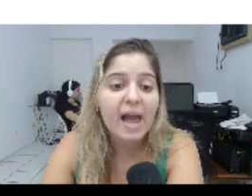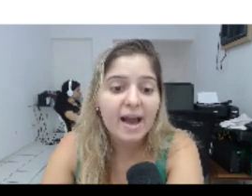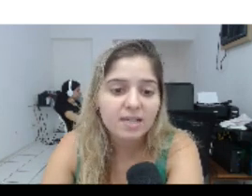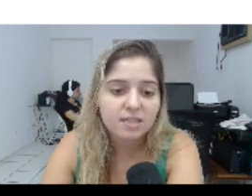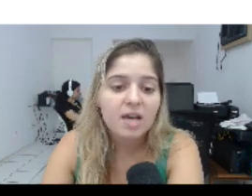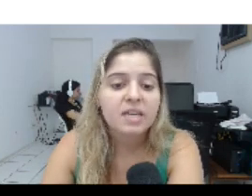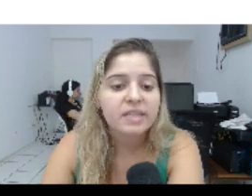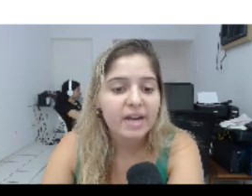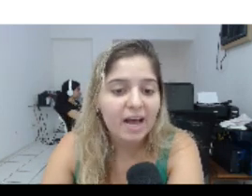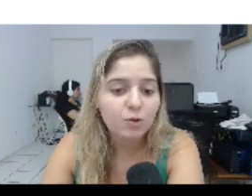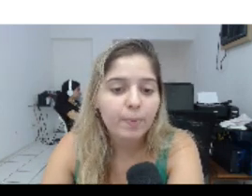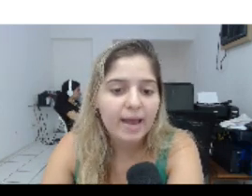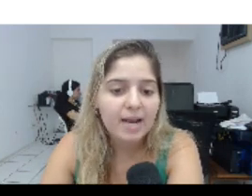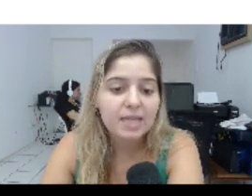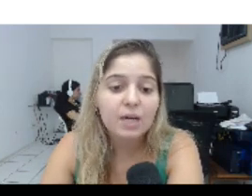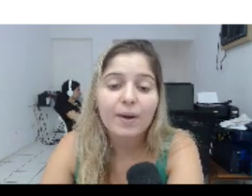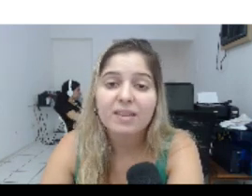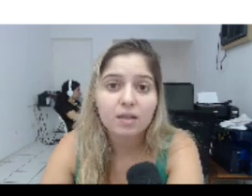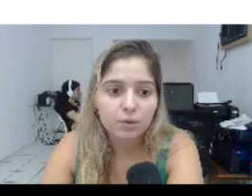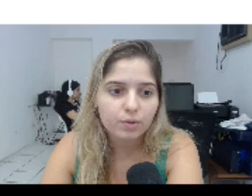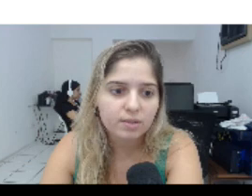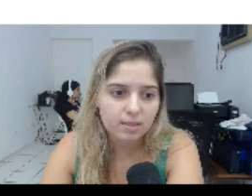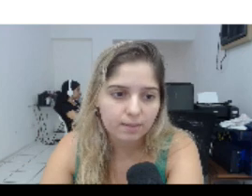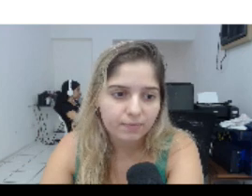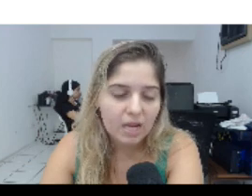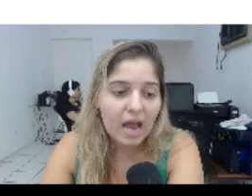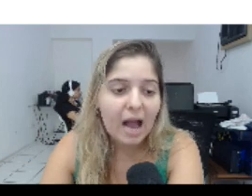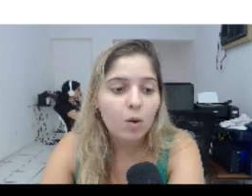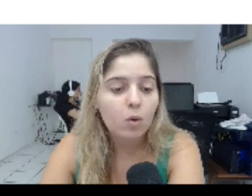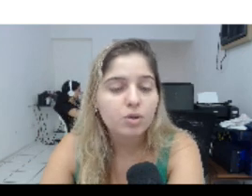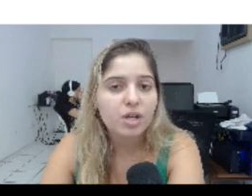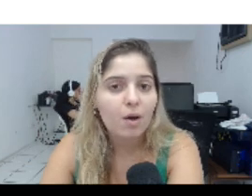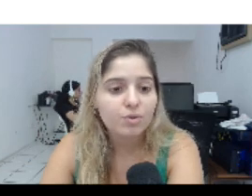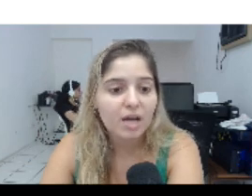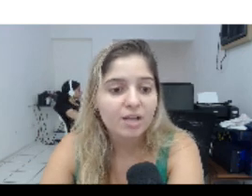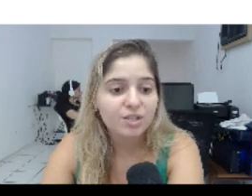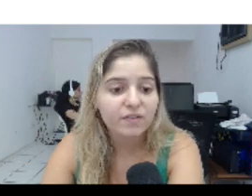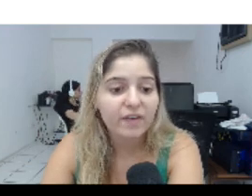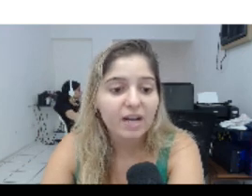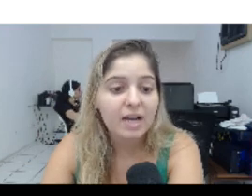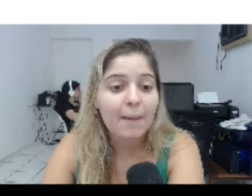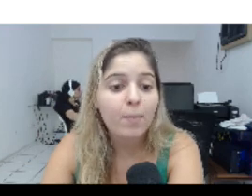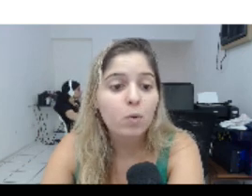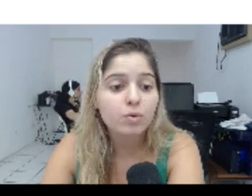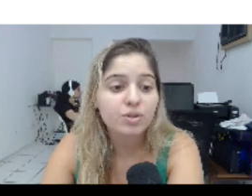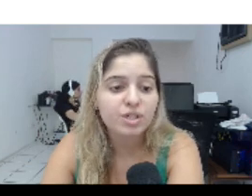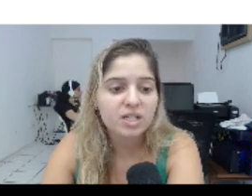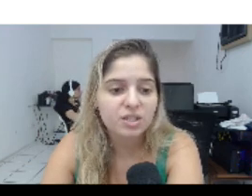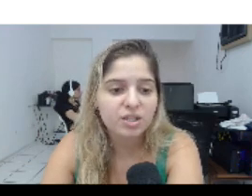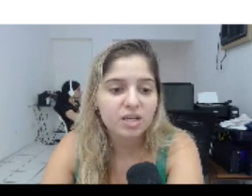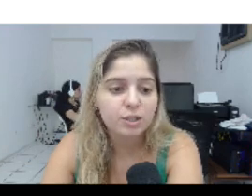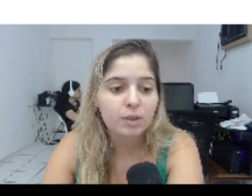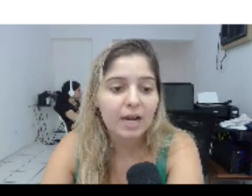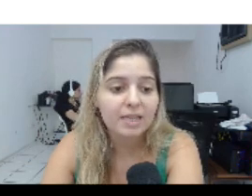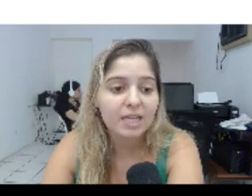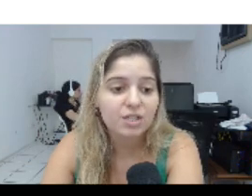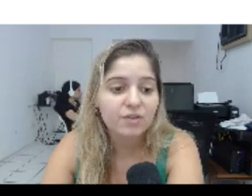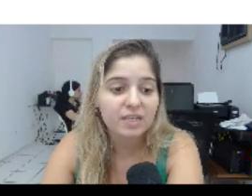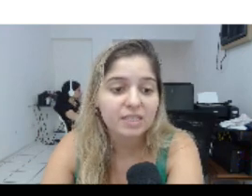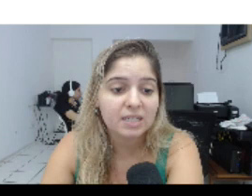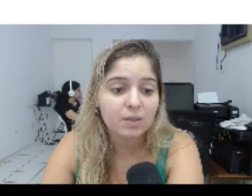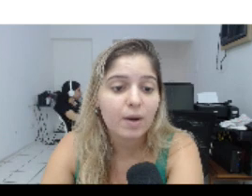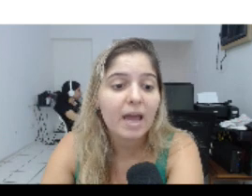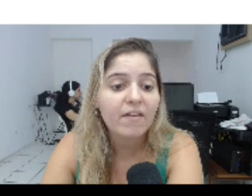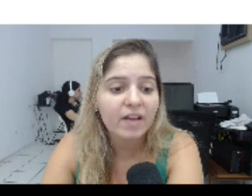mil que terá no PL não é tanto assim. A coluna de Lauro de Ardim fala: há poucos dias de ter sua carteira